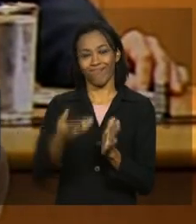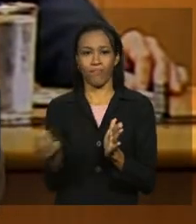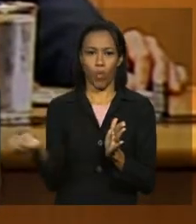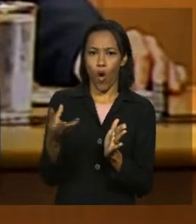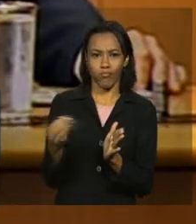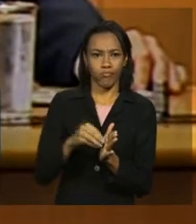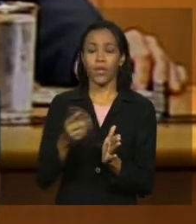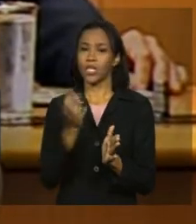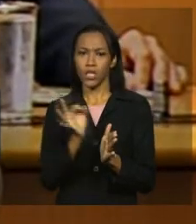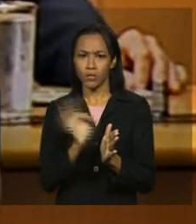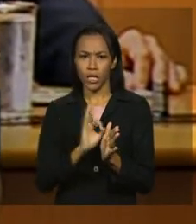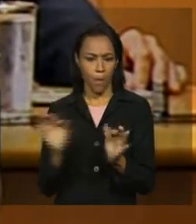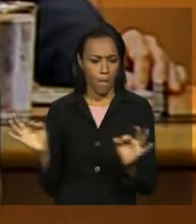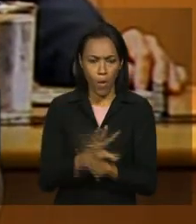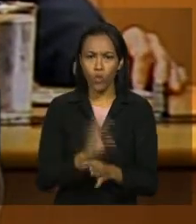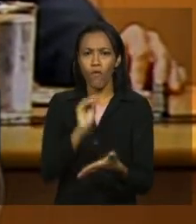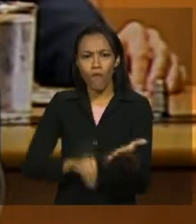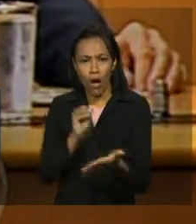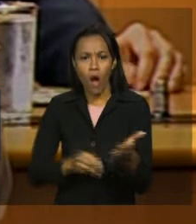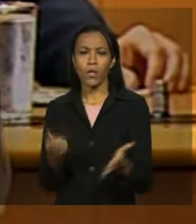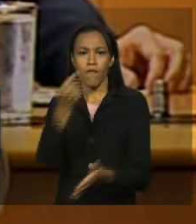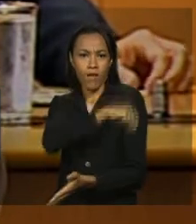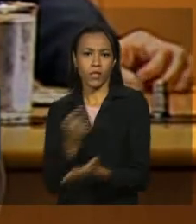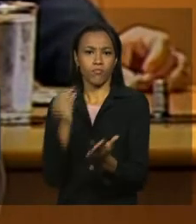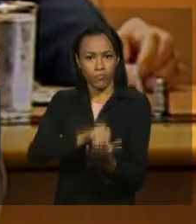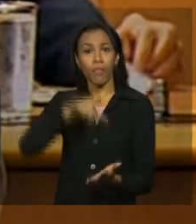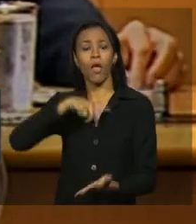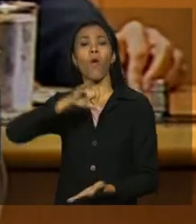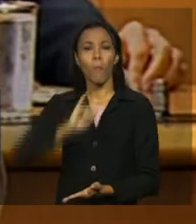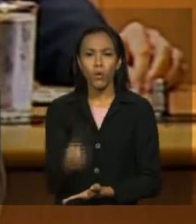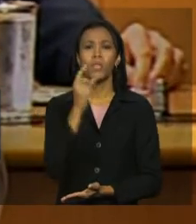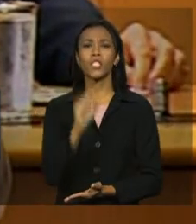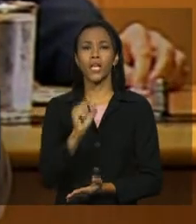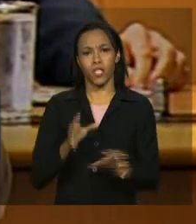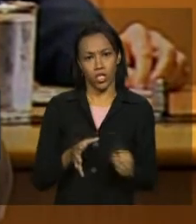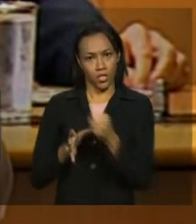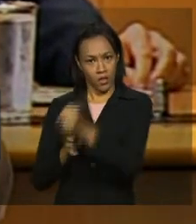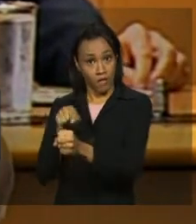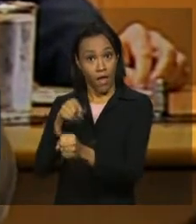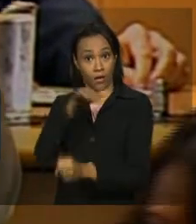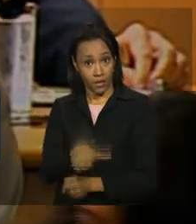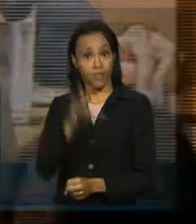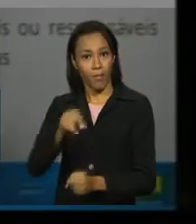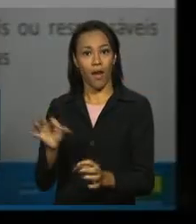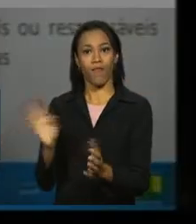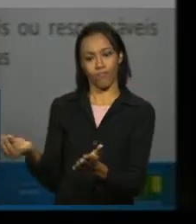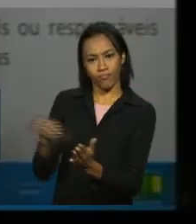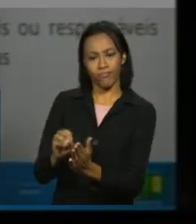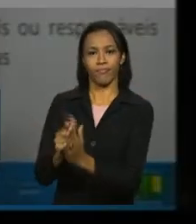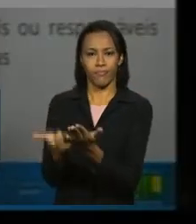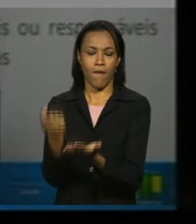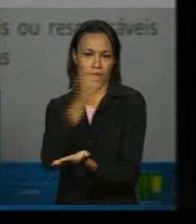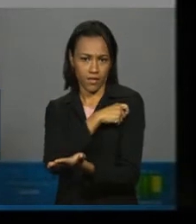que não tem o com e o esquema vacinal todas as crianças têm oportunidade de levá-las para completar esse esquema